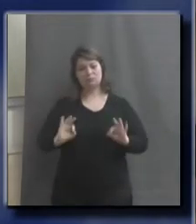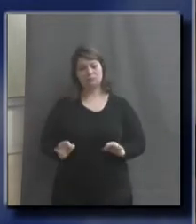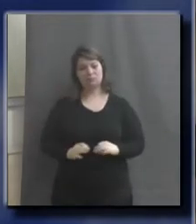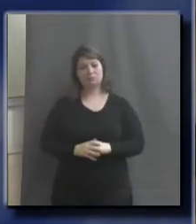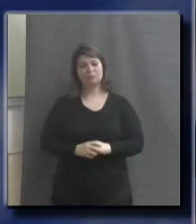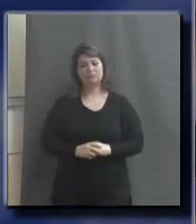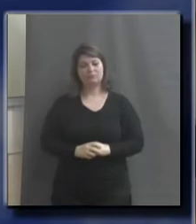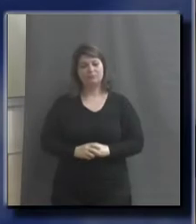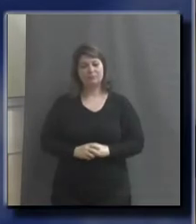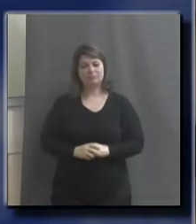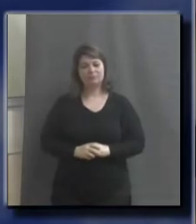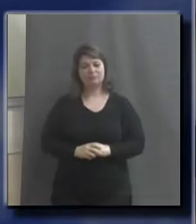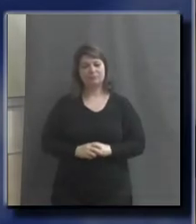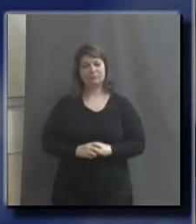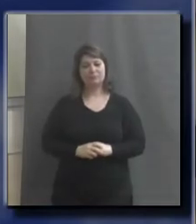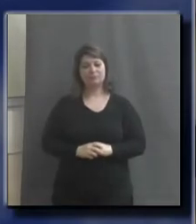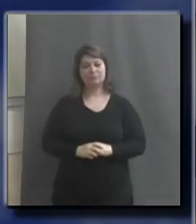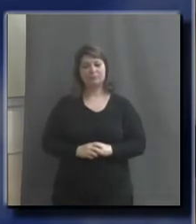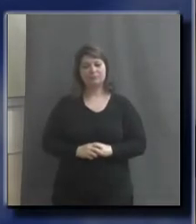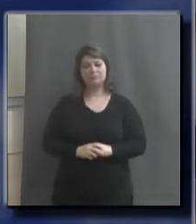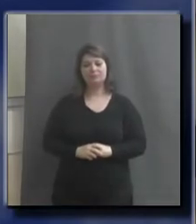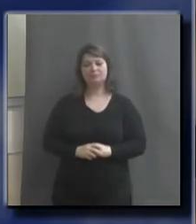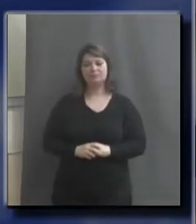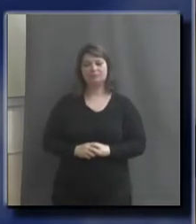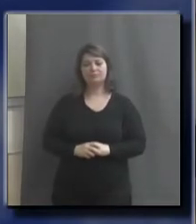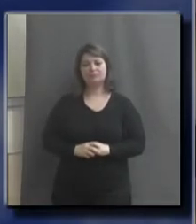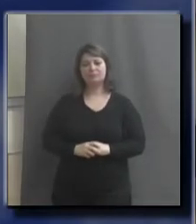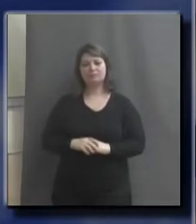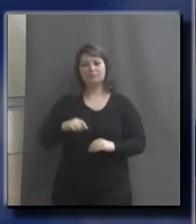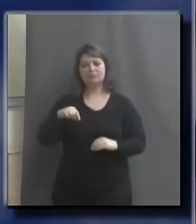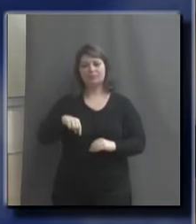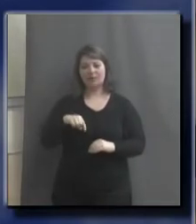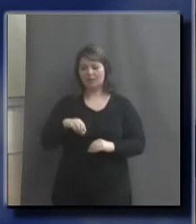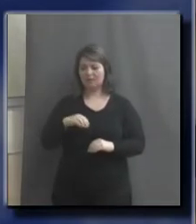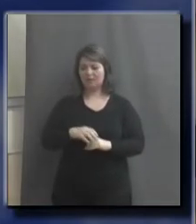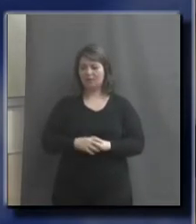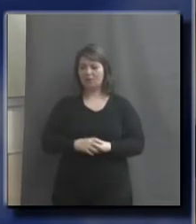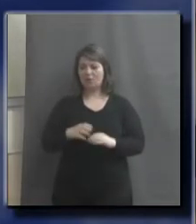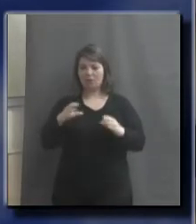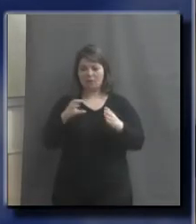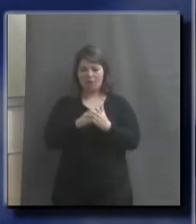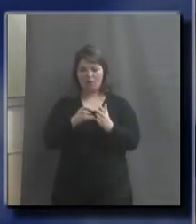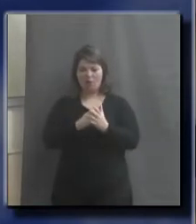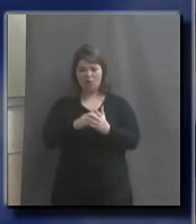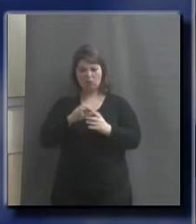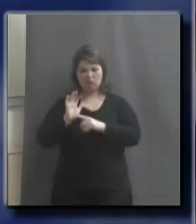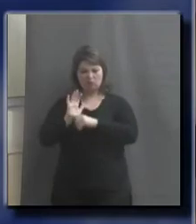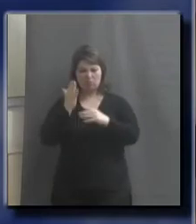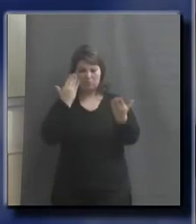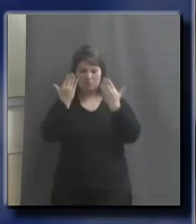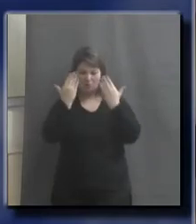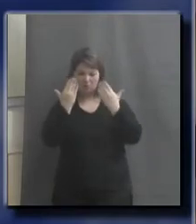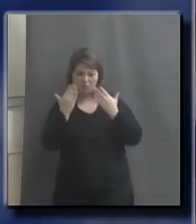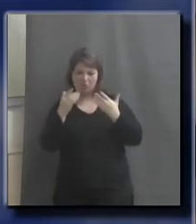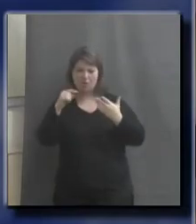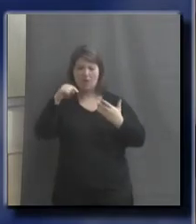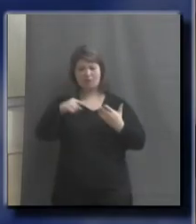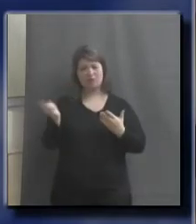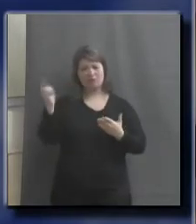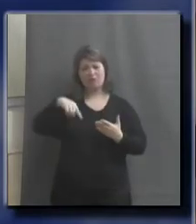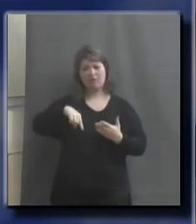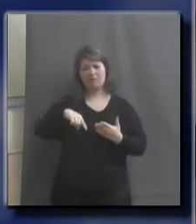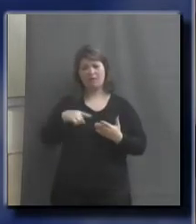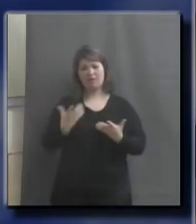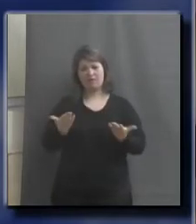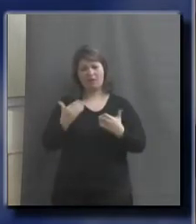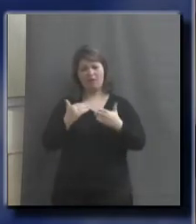Psicologia, Fórum das Entidades Nacionais da Psicologia, o FEMPB, e a gente tem construído uma série